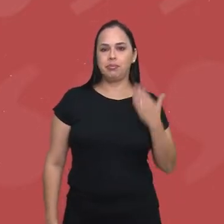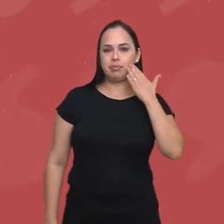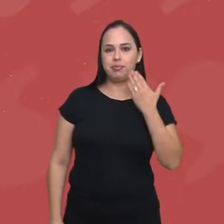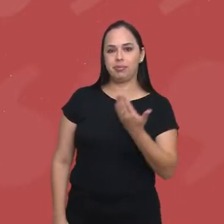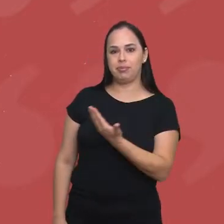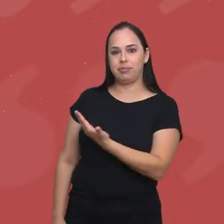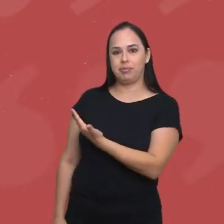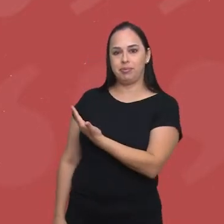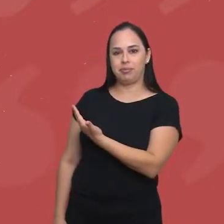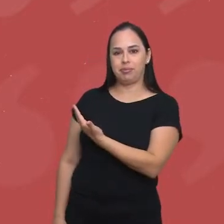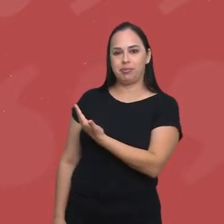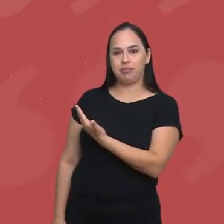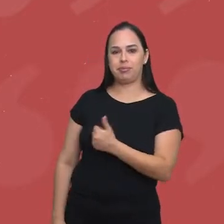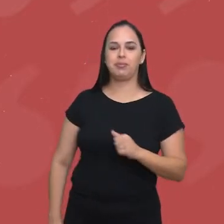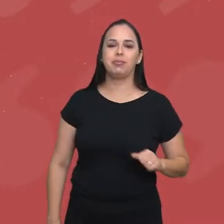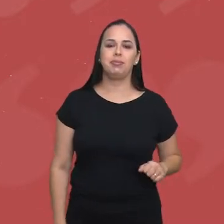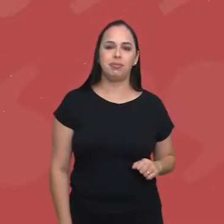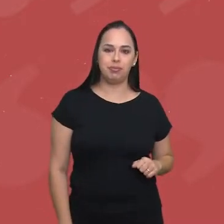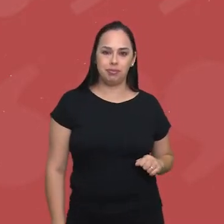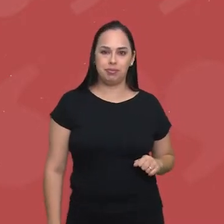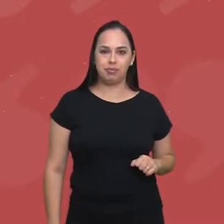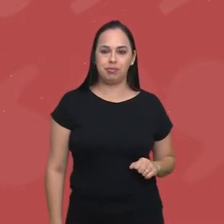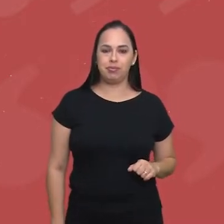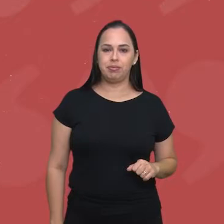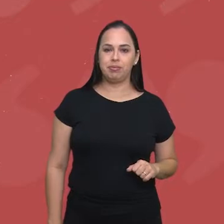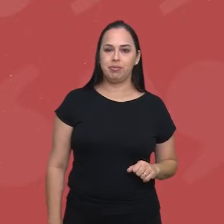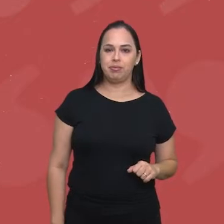de atendimentos realizados pelo Gesto?